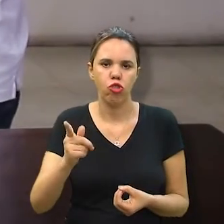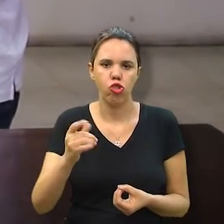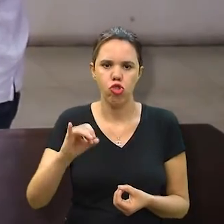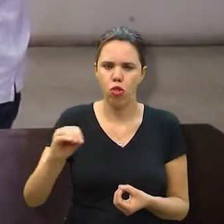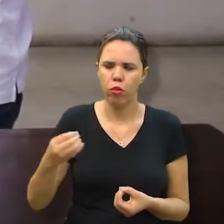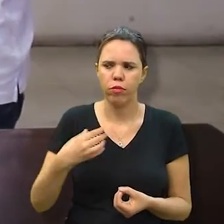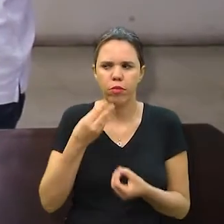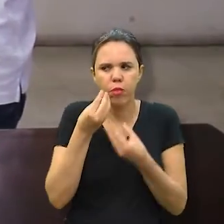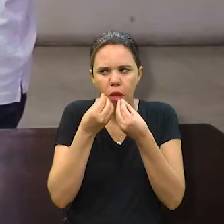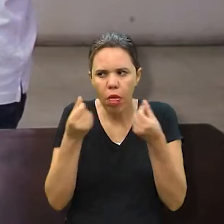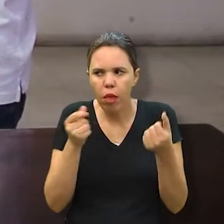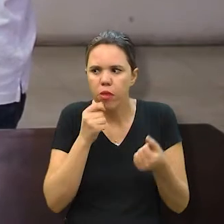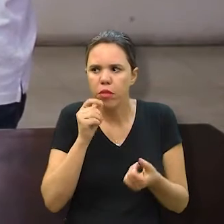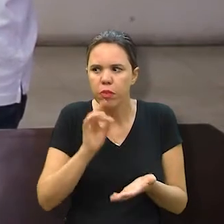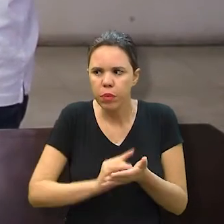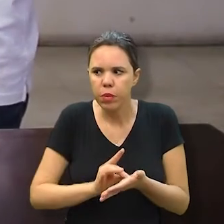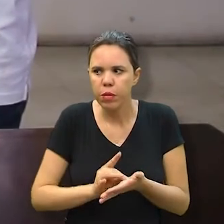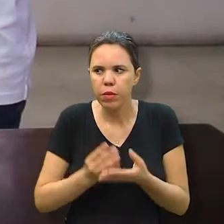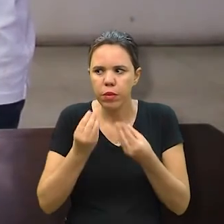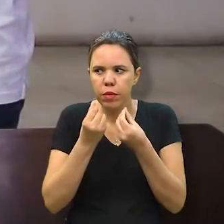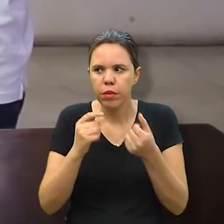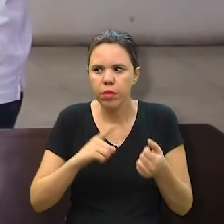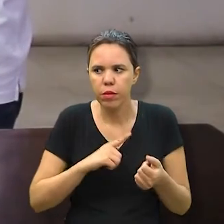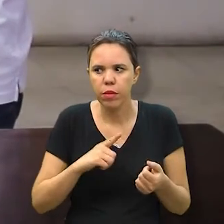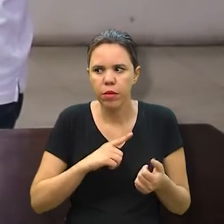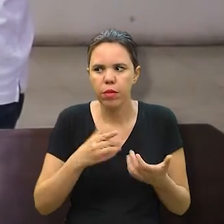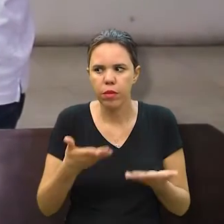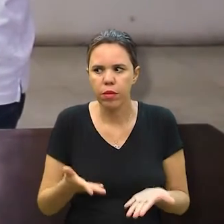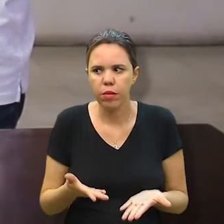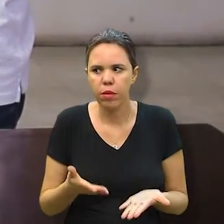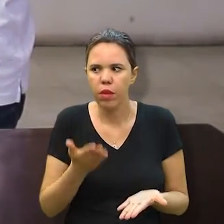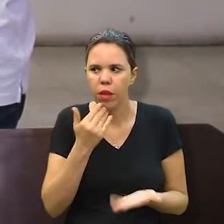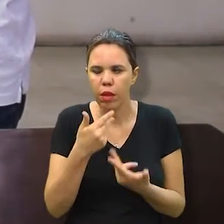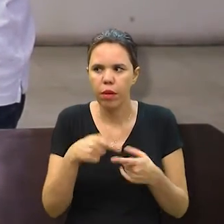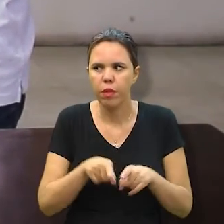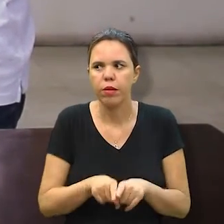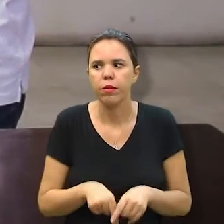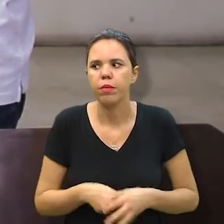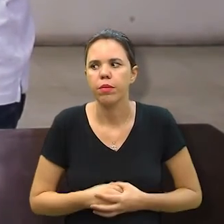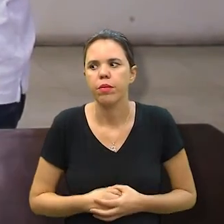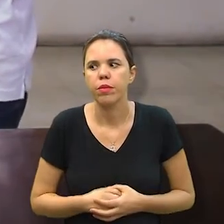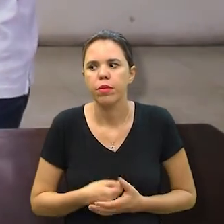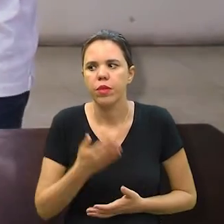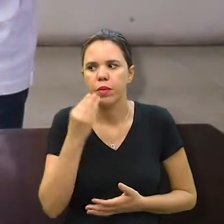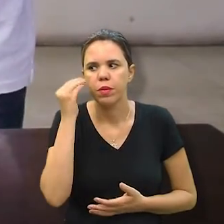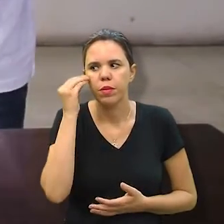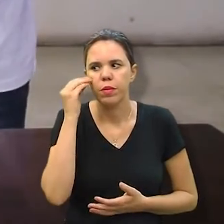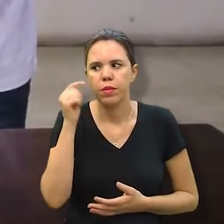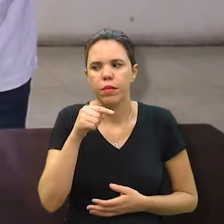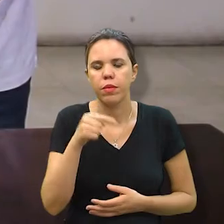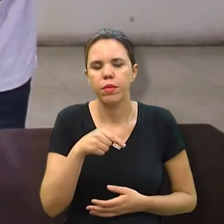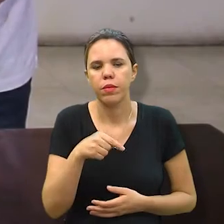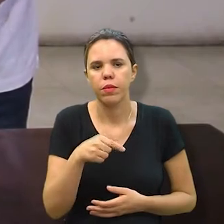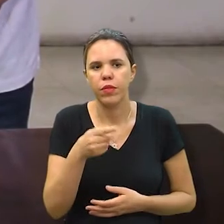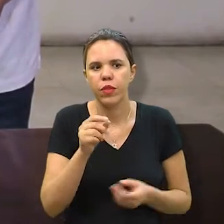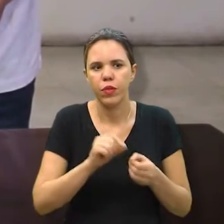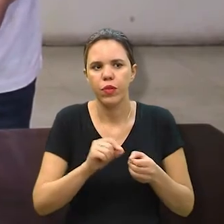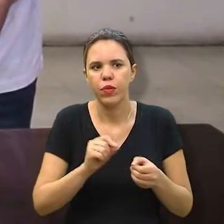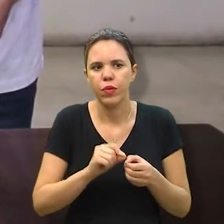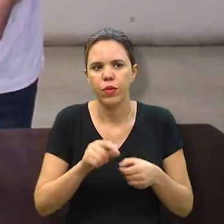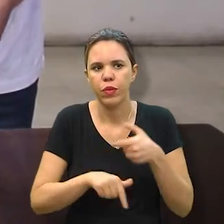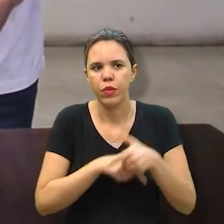acaba não sentindo o sabor né Realmente o sabor que tem aí do alimento não é então vou experimentar aqui